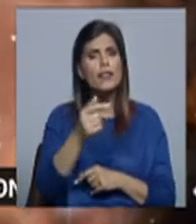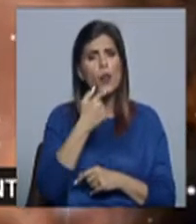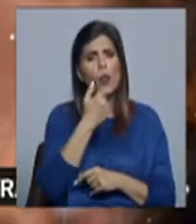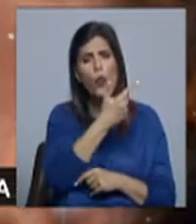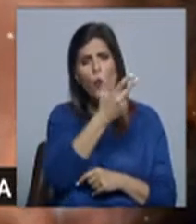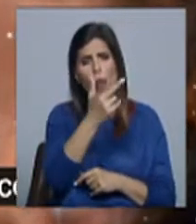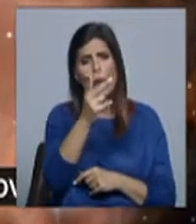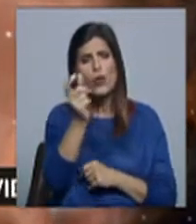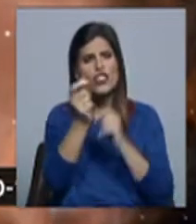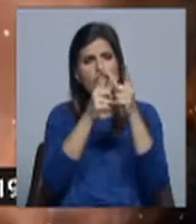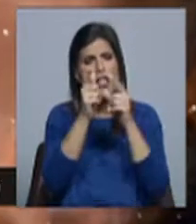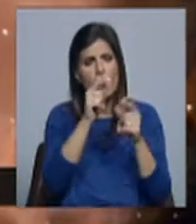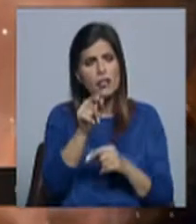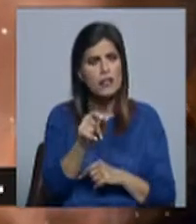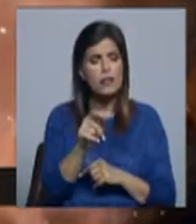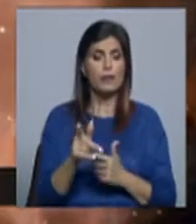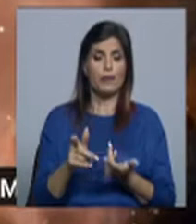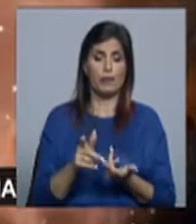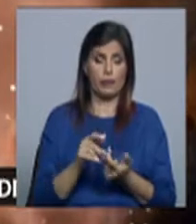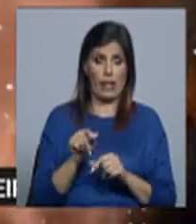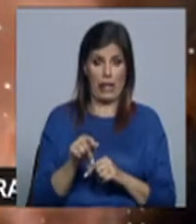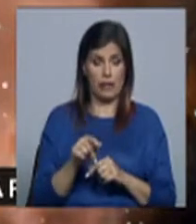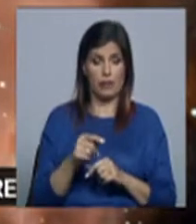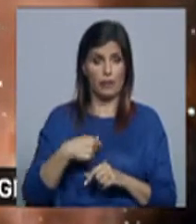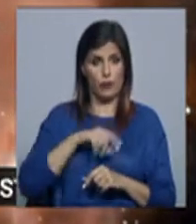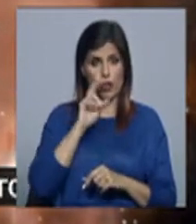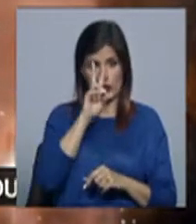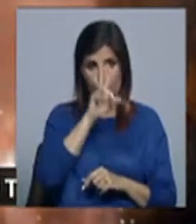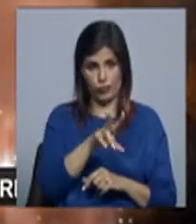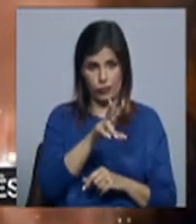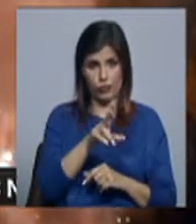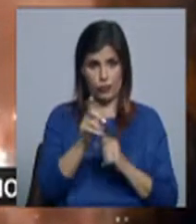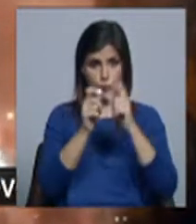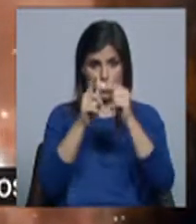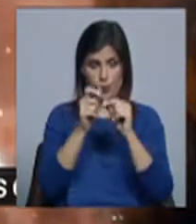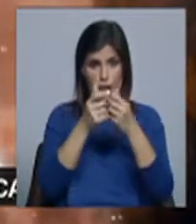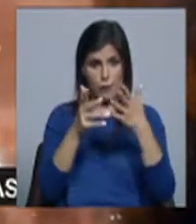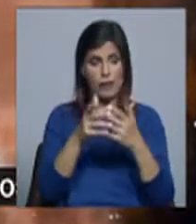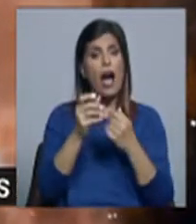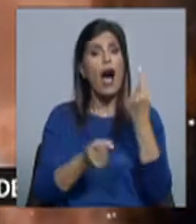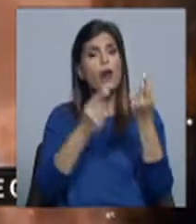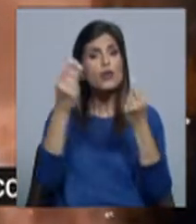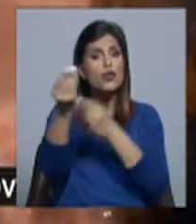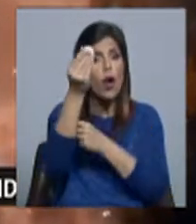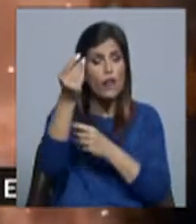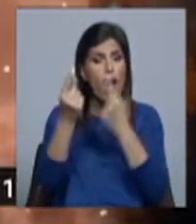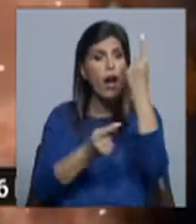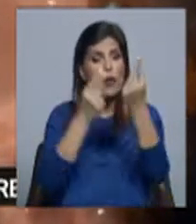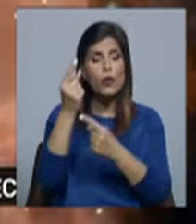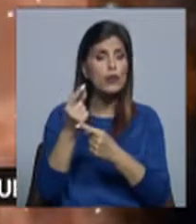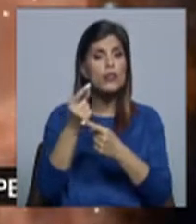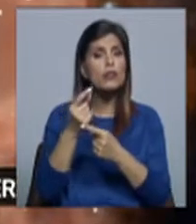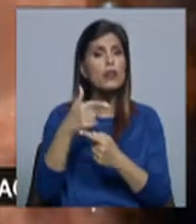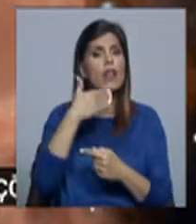globulares e de enxames abertos. E nós temos conhecimento de enxames abertos, alguns que são muito jovens e outros que já têm uma